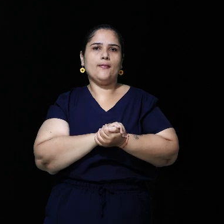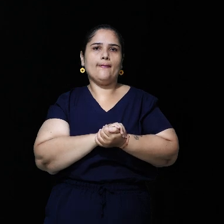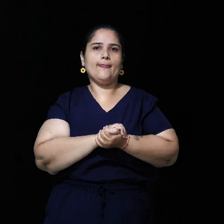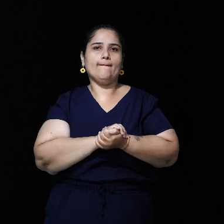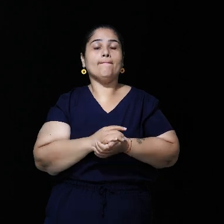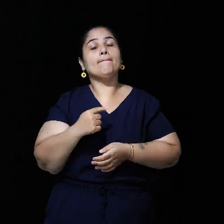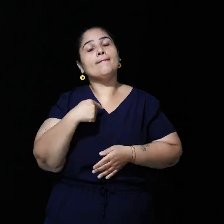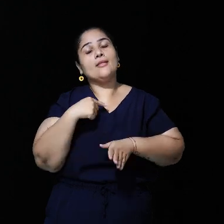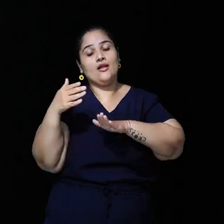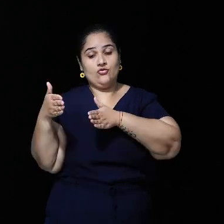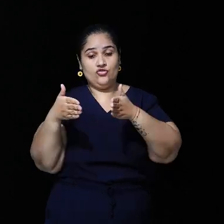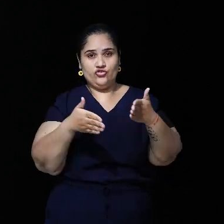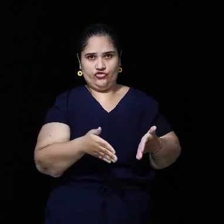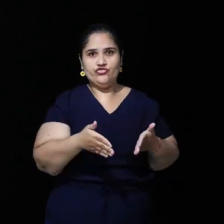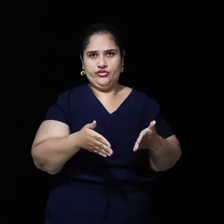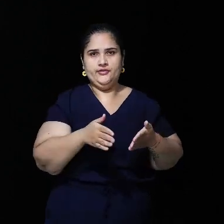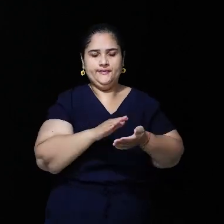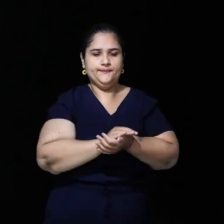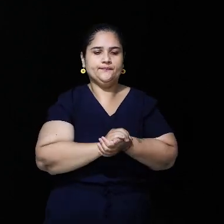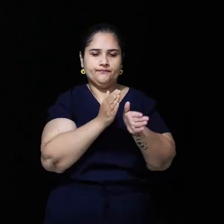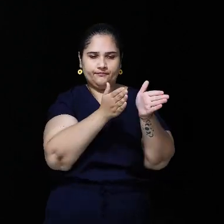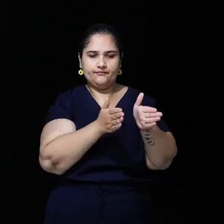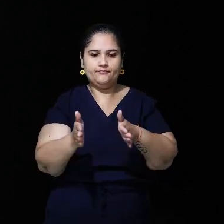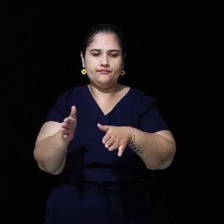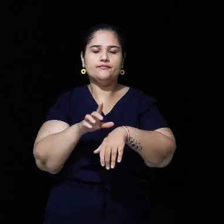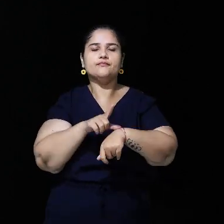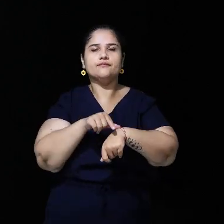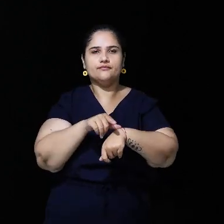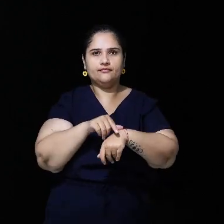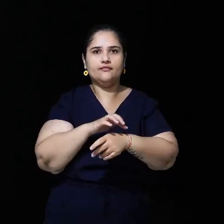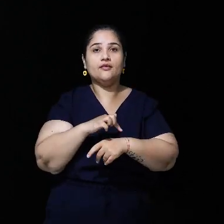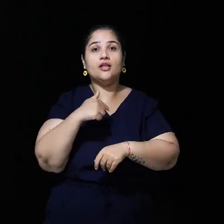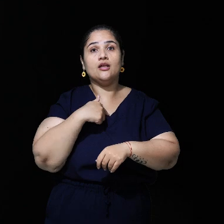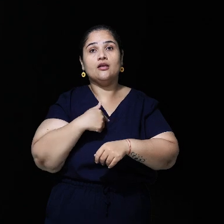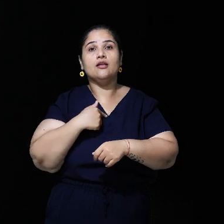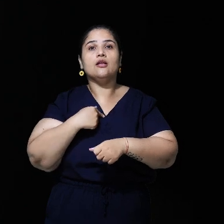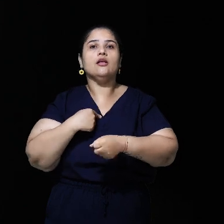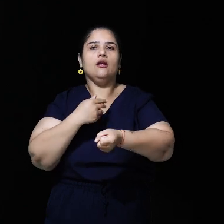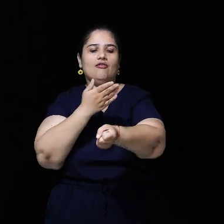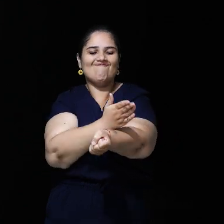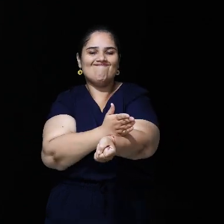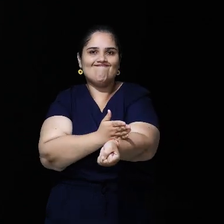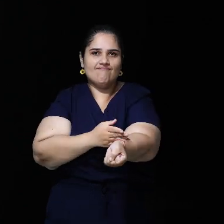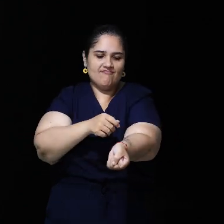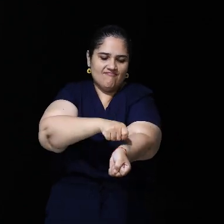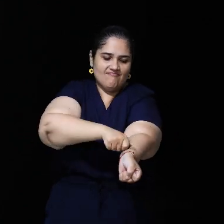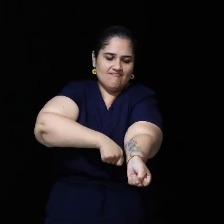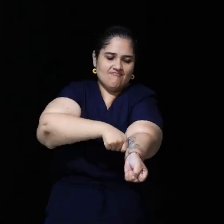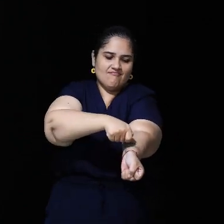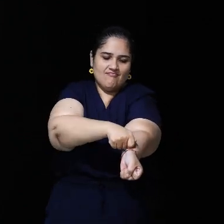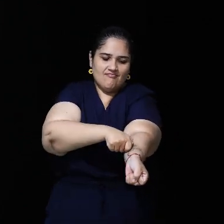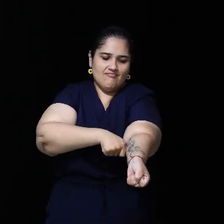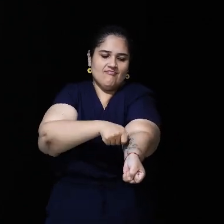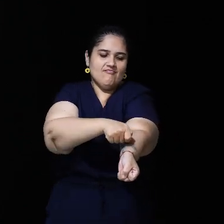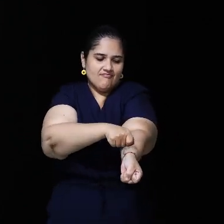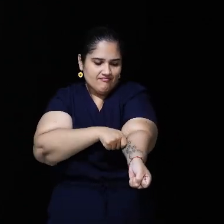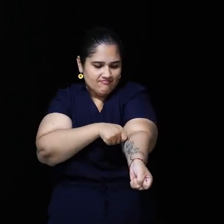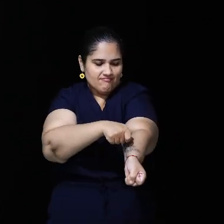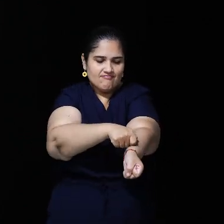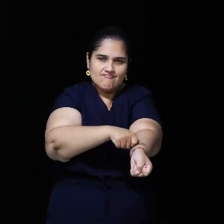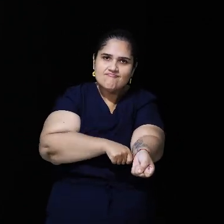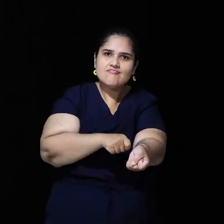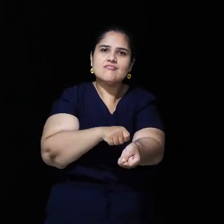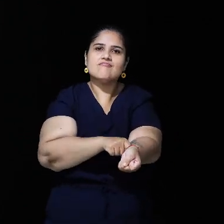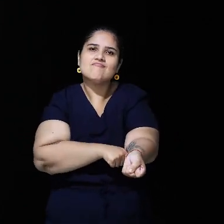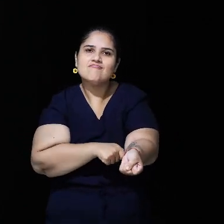Eu cheguei um certo tempo que eu me mutilava. E aí eu fazia aquilo